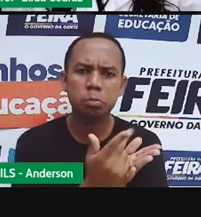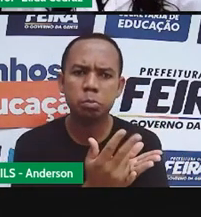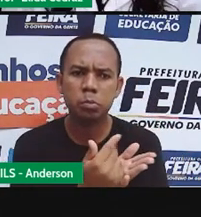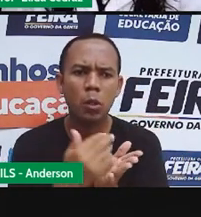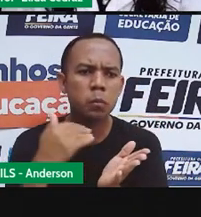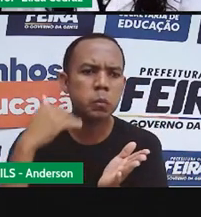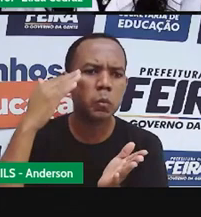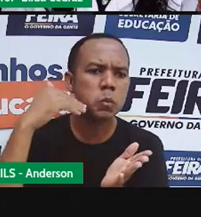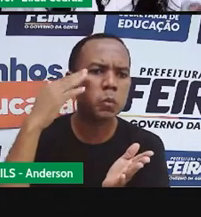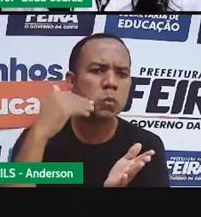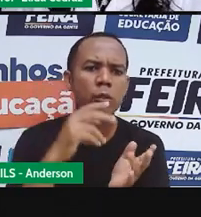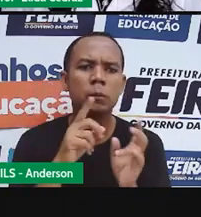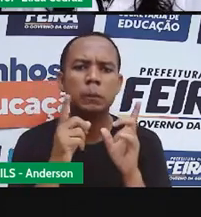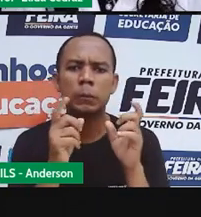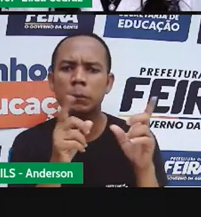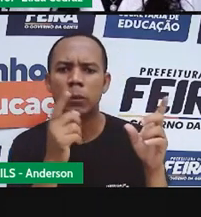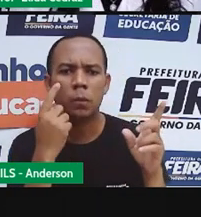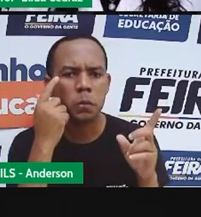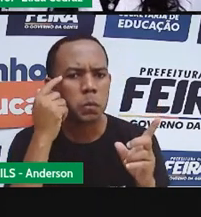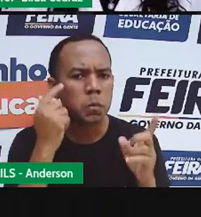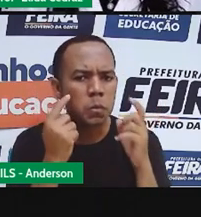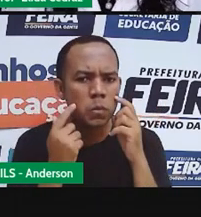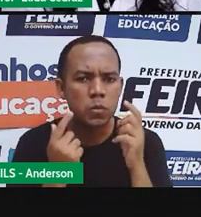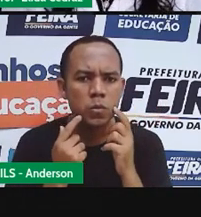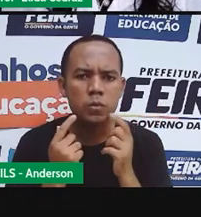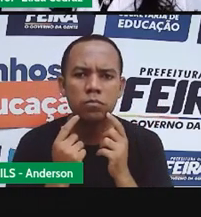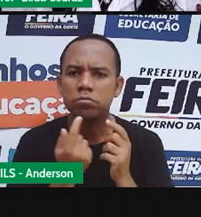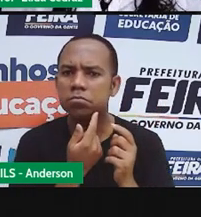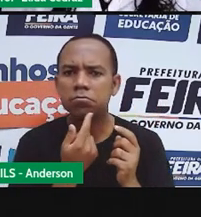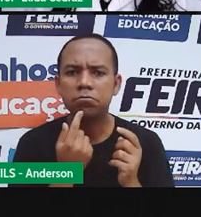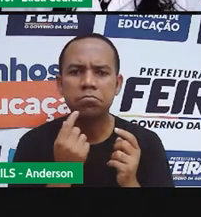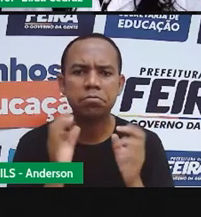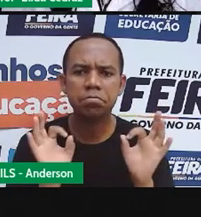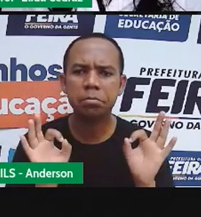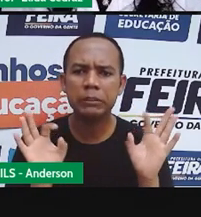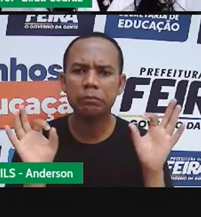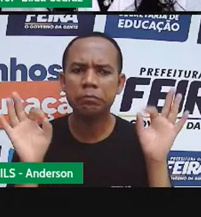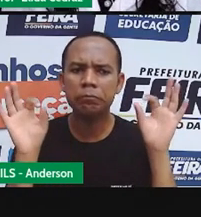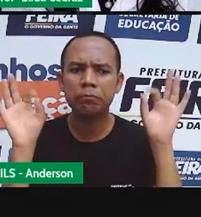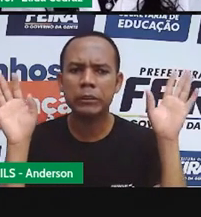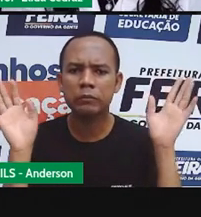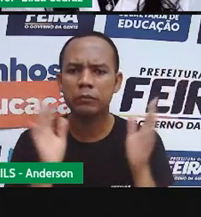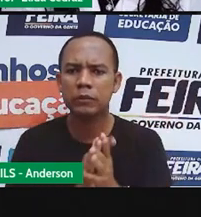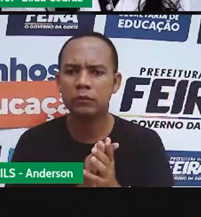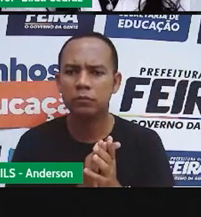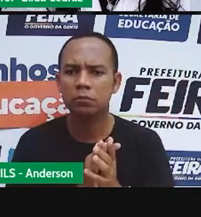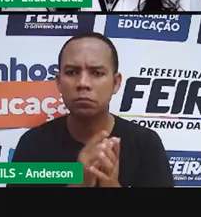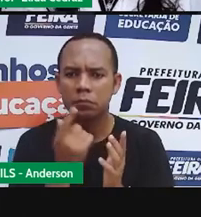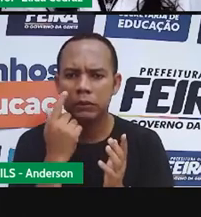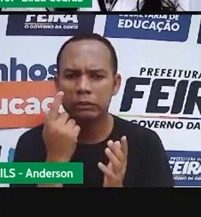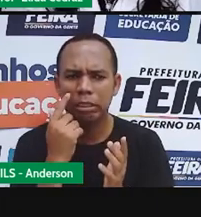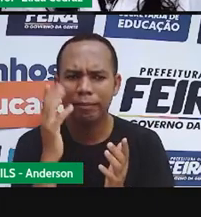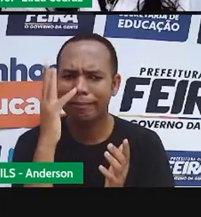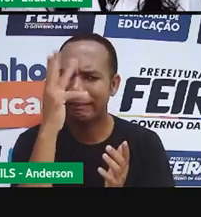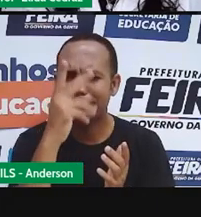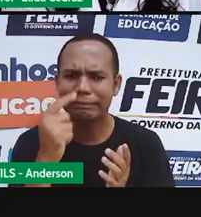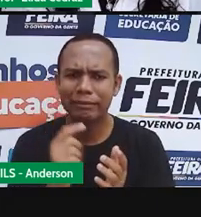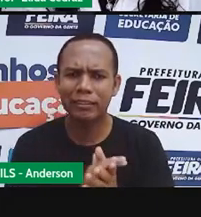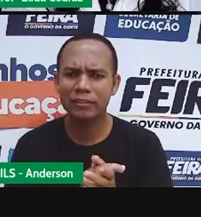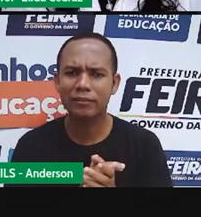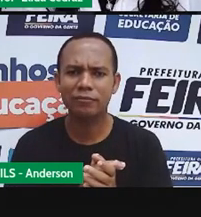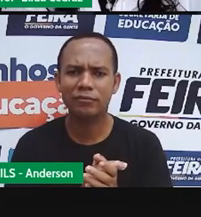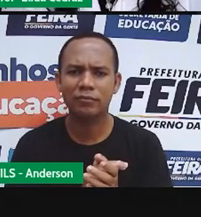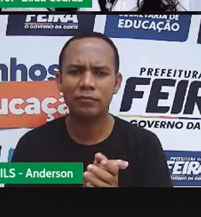desenhos, cada um deles representa uma nação. Olha só que coisa linda,